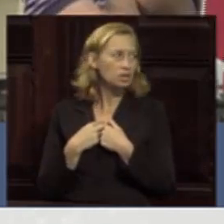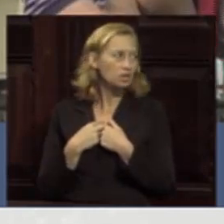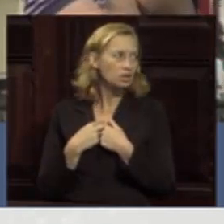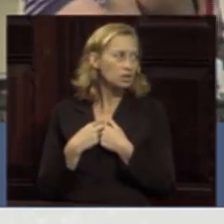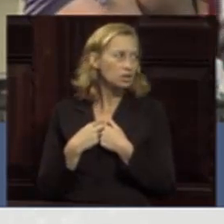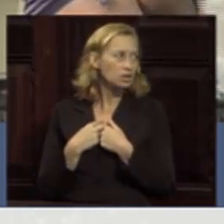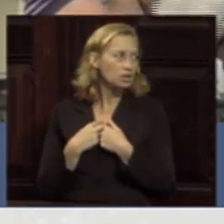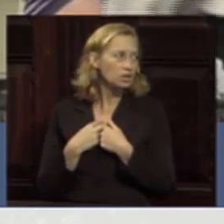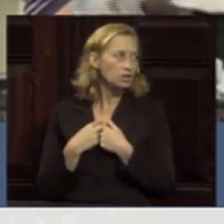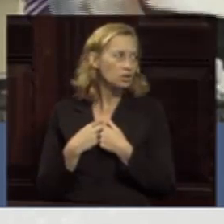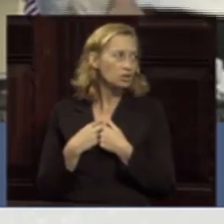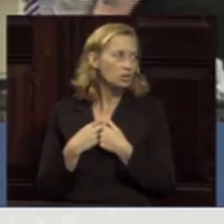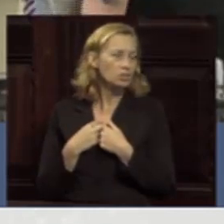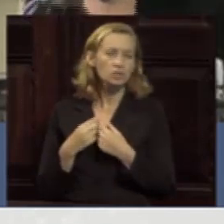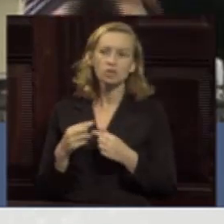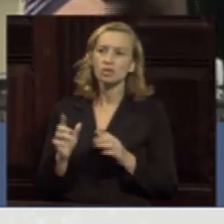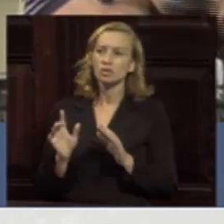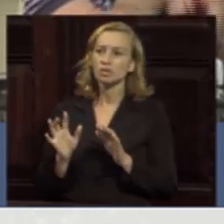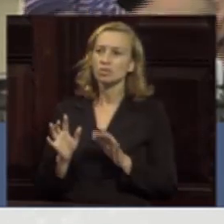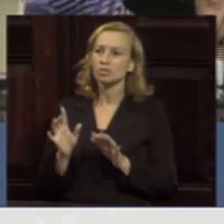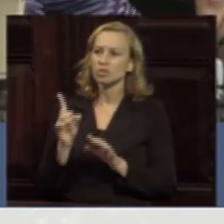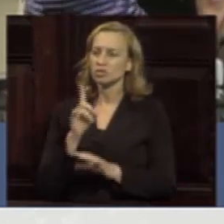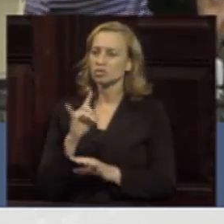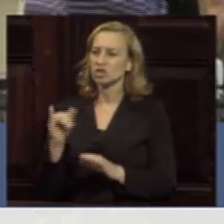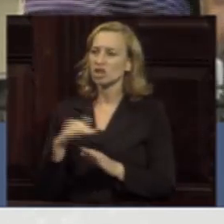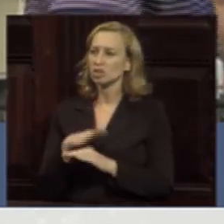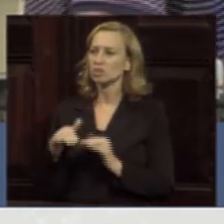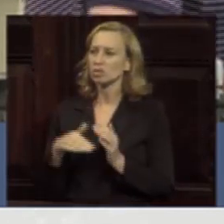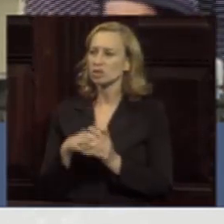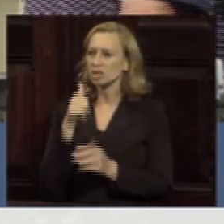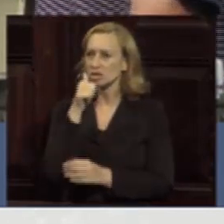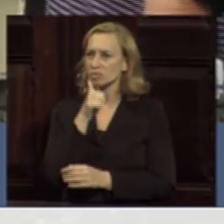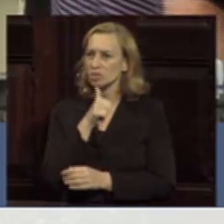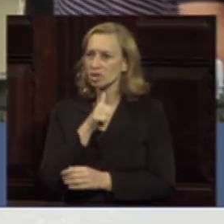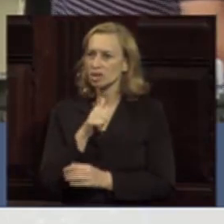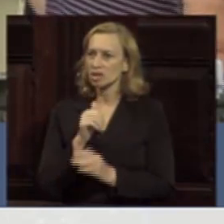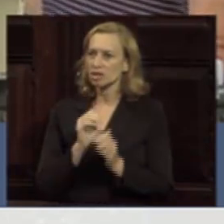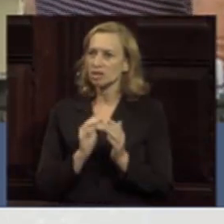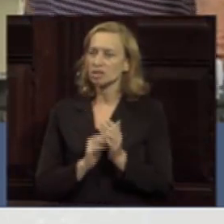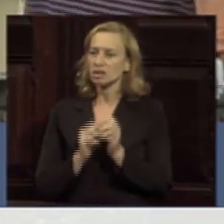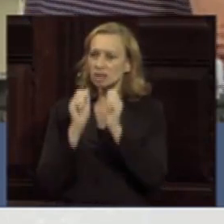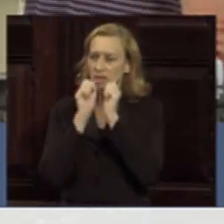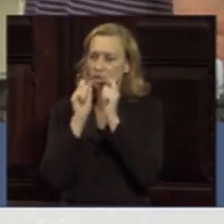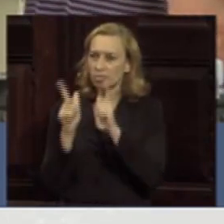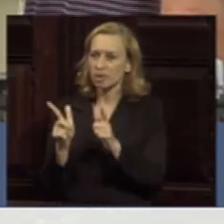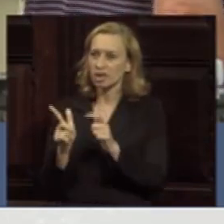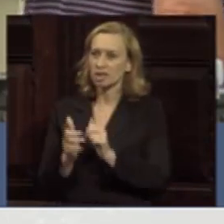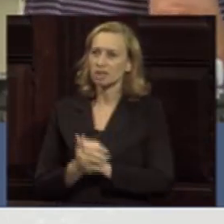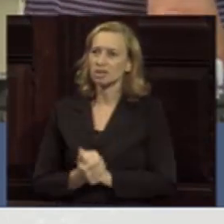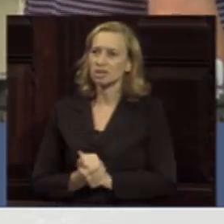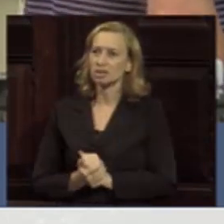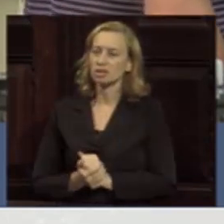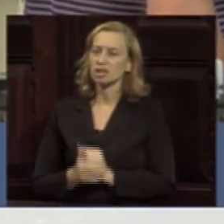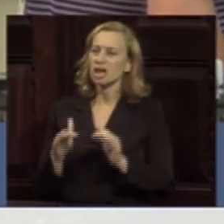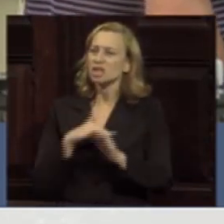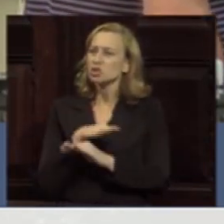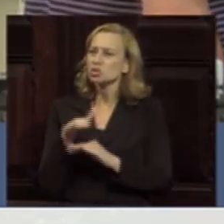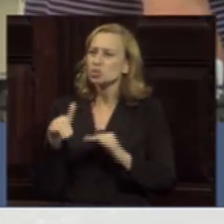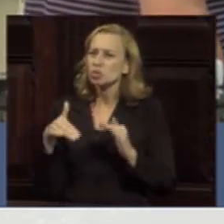ótimo término de dia a todas as mulheres da nossa Assembleia Legislativa. a